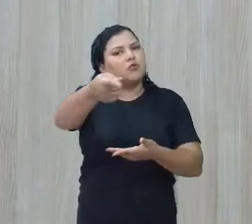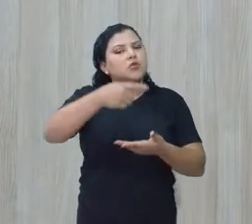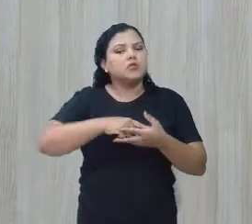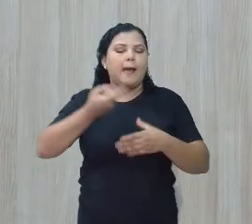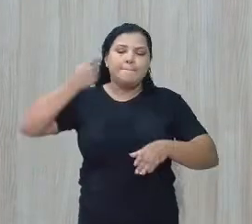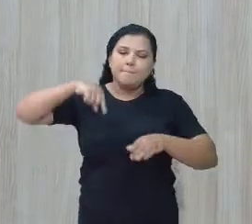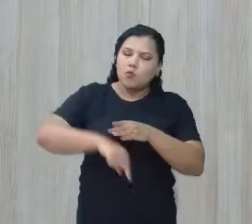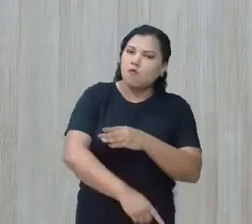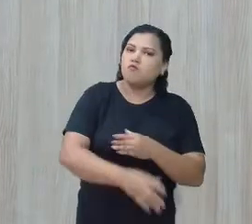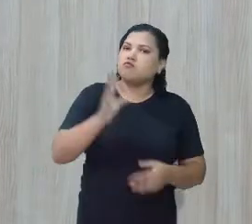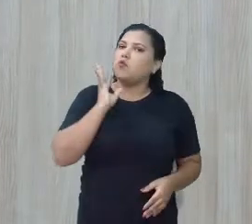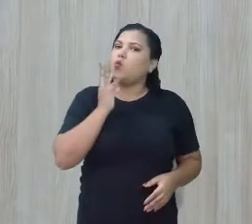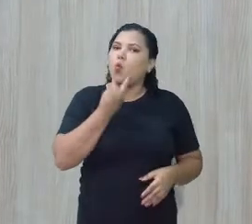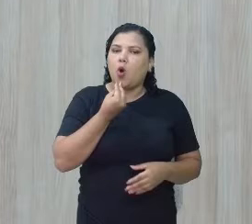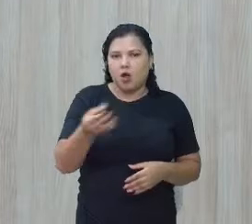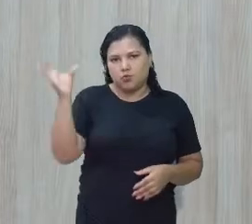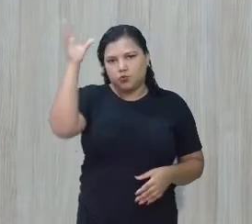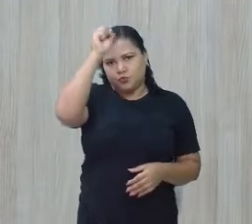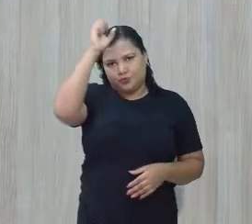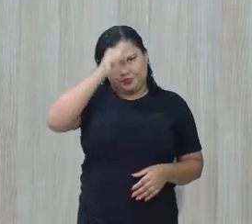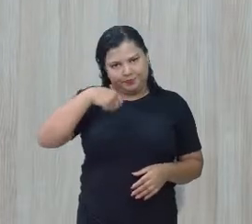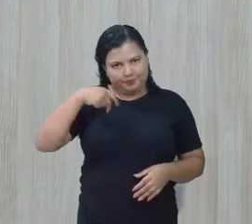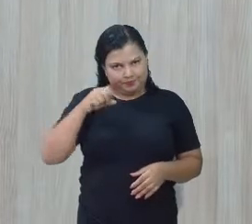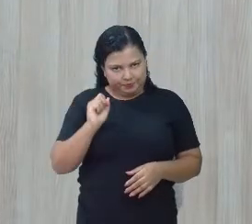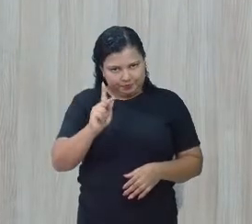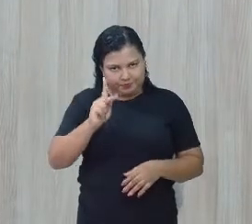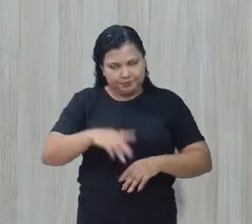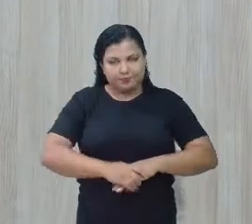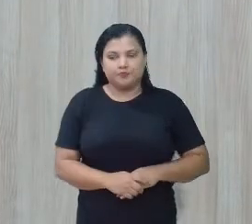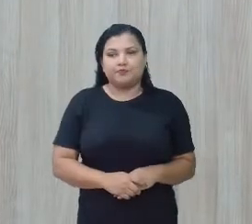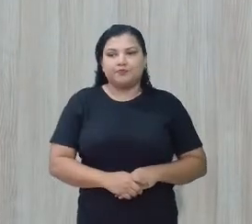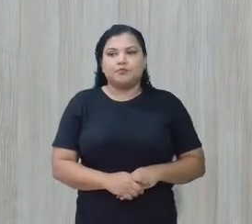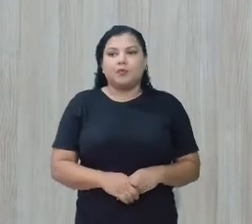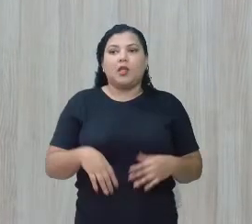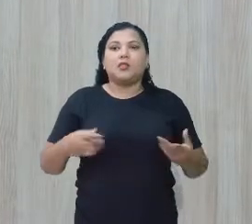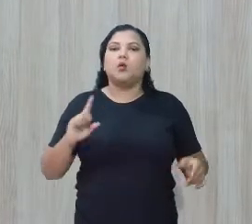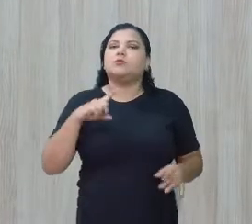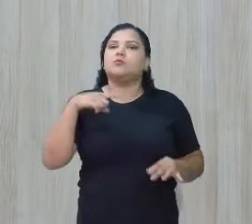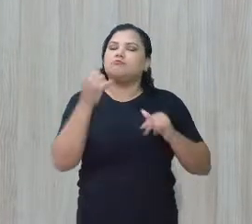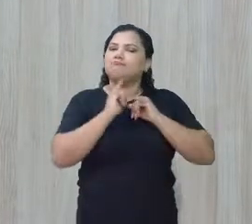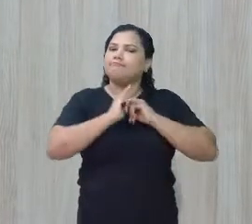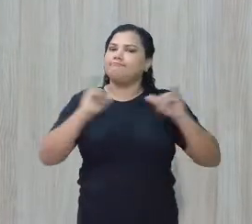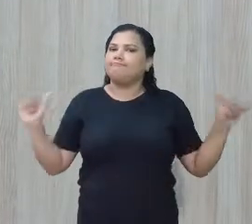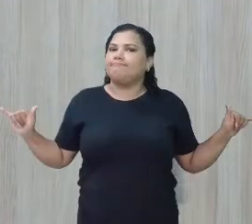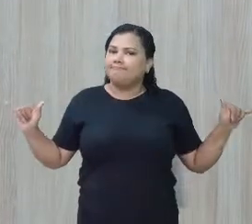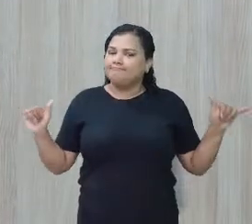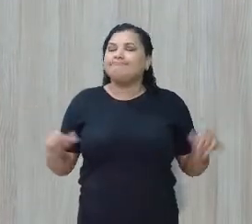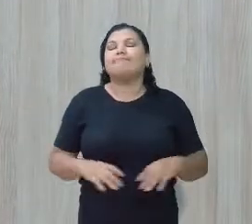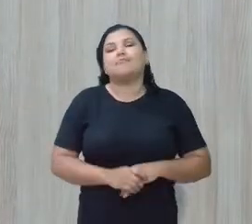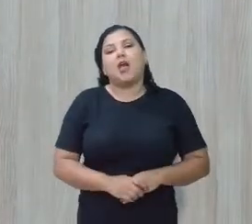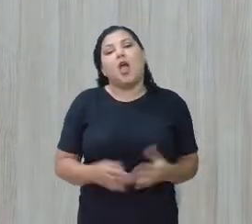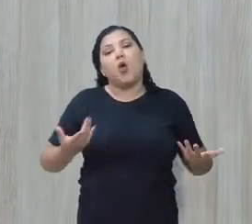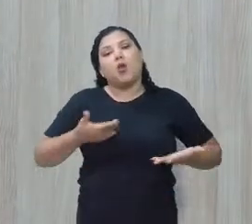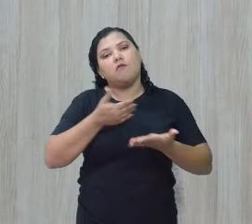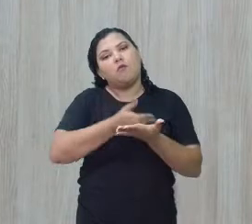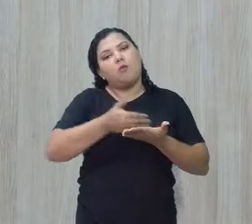Então, é um trabalho que é em conjunto, tá bom? Bom, depois dos avisos iniciais, vamos começar